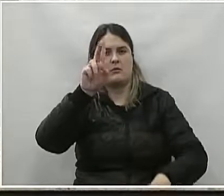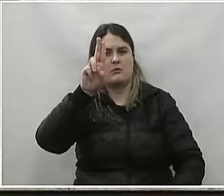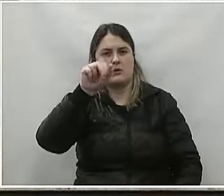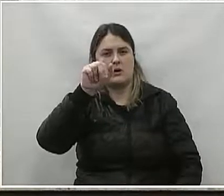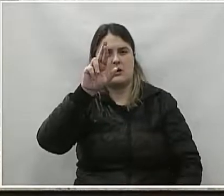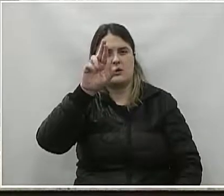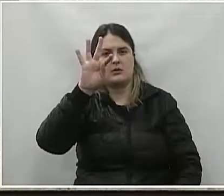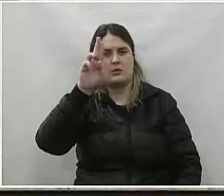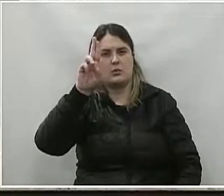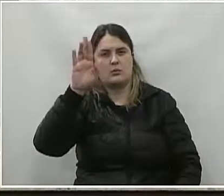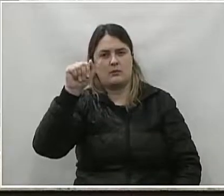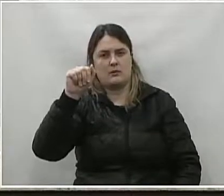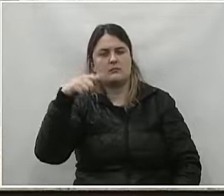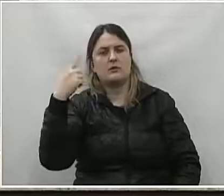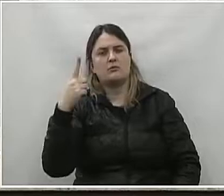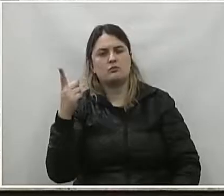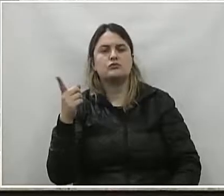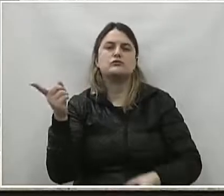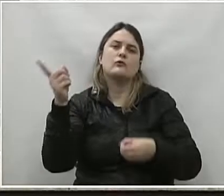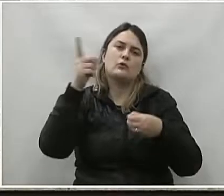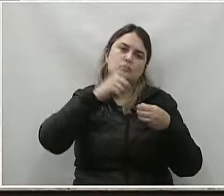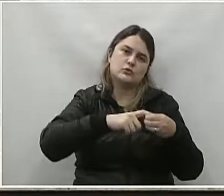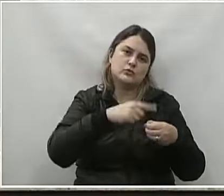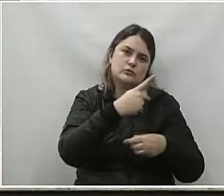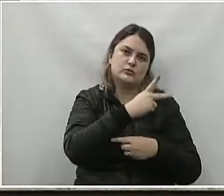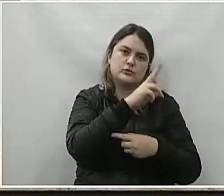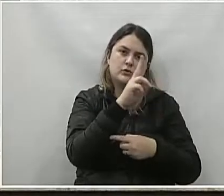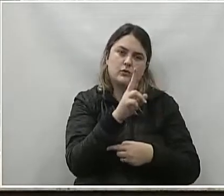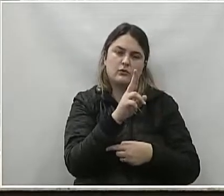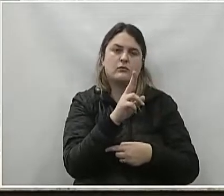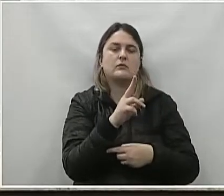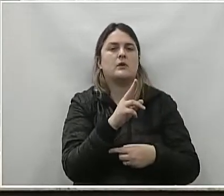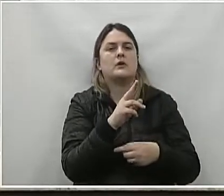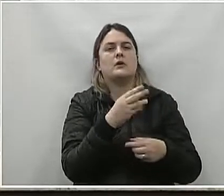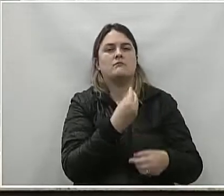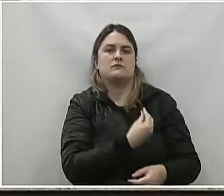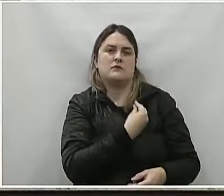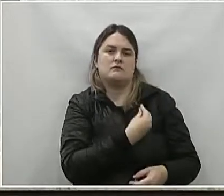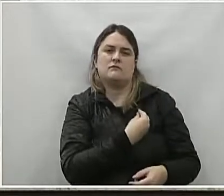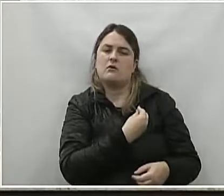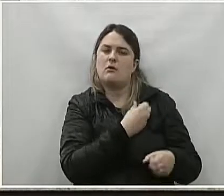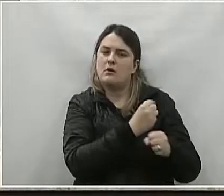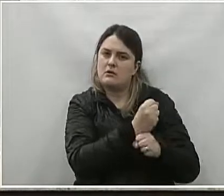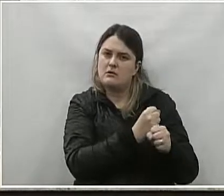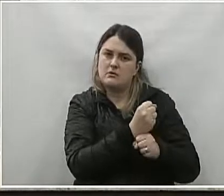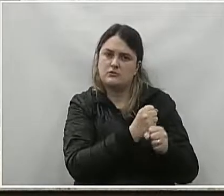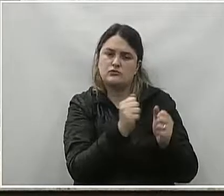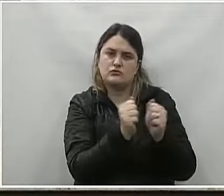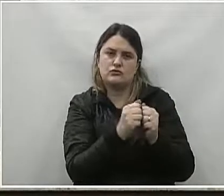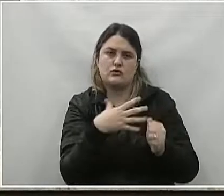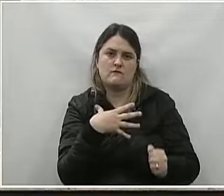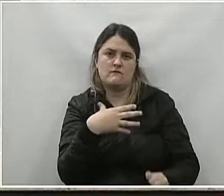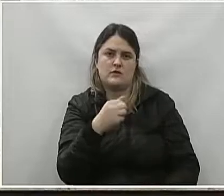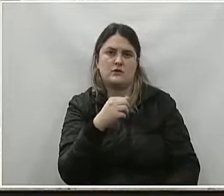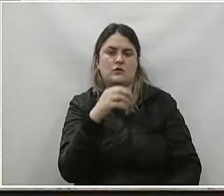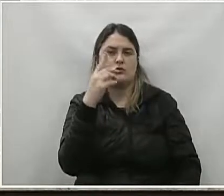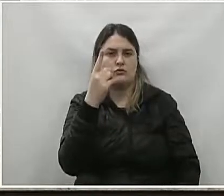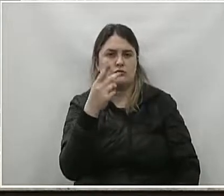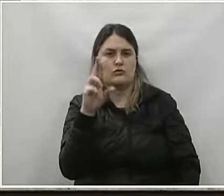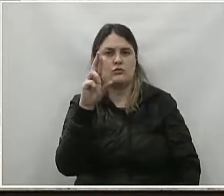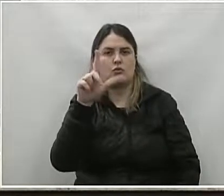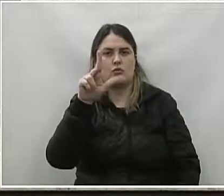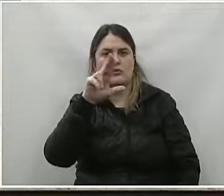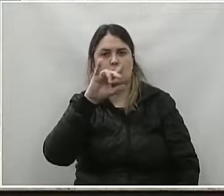muitos anos. Voltou a morar em Porto União, onde residiu por muitos anos com seu filho, Dr. Luiz